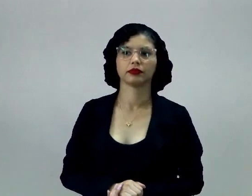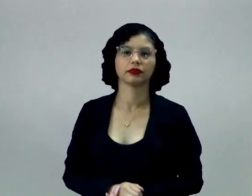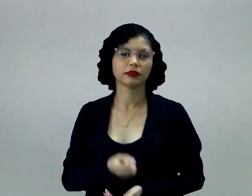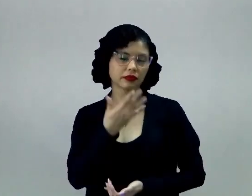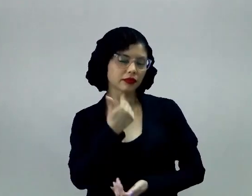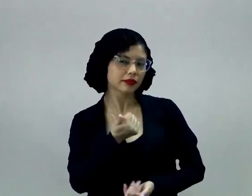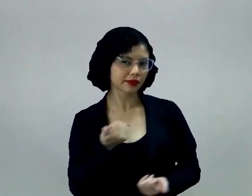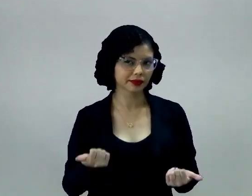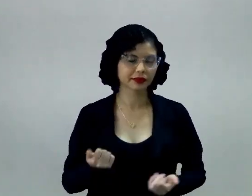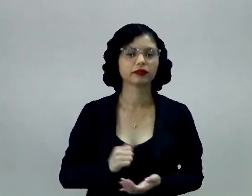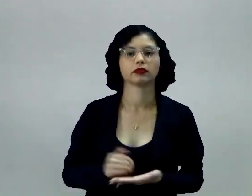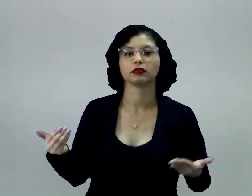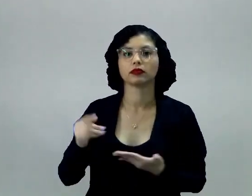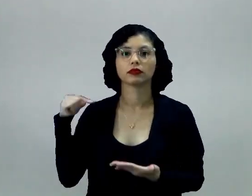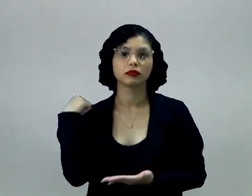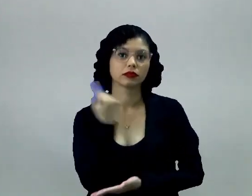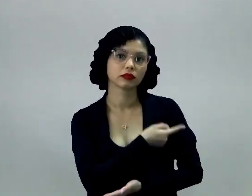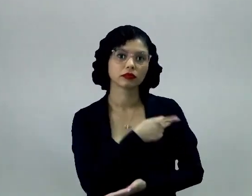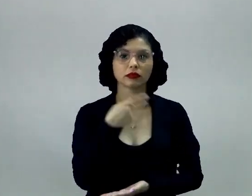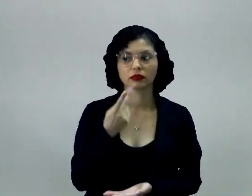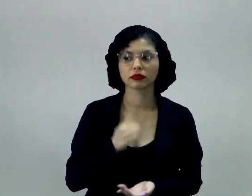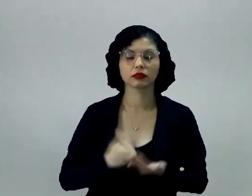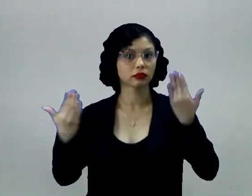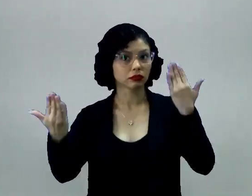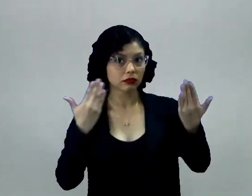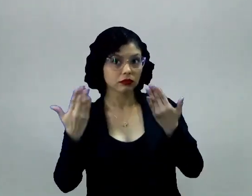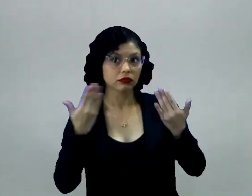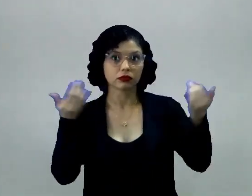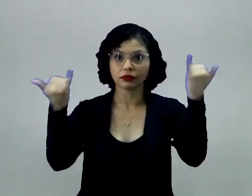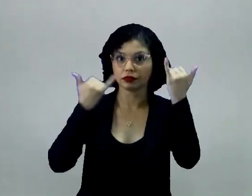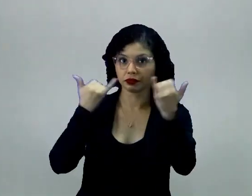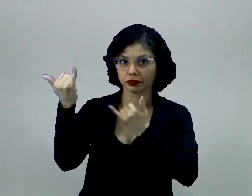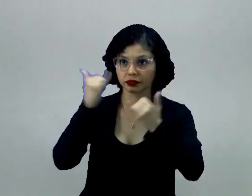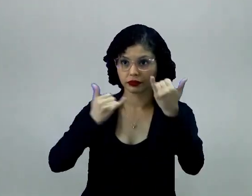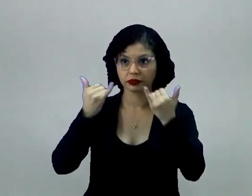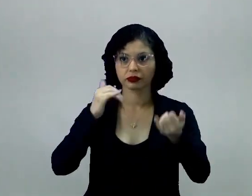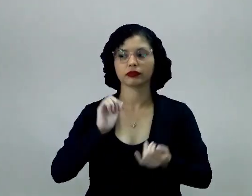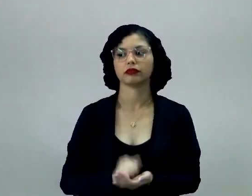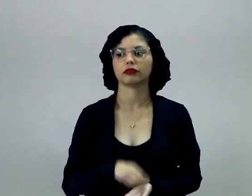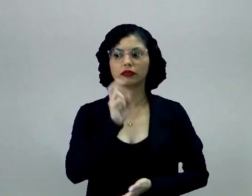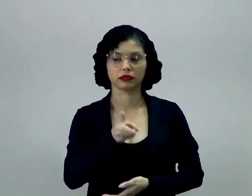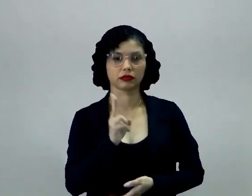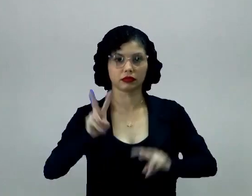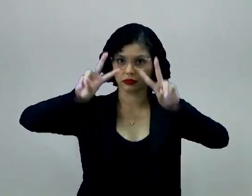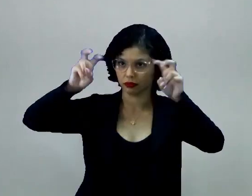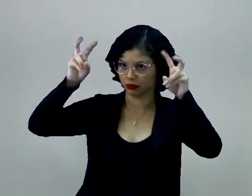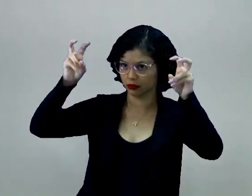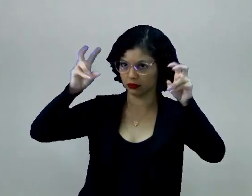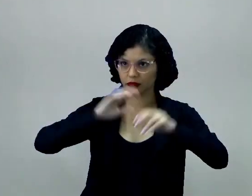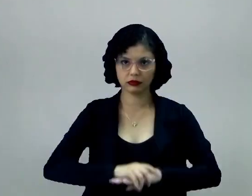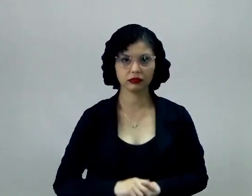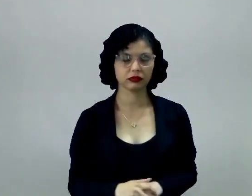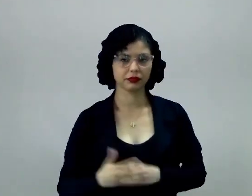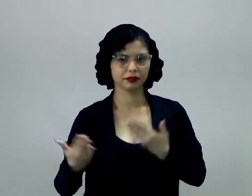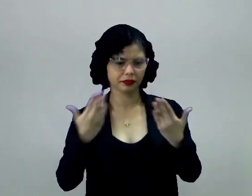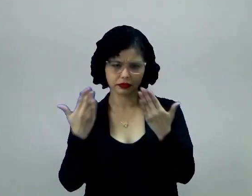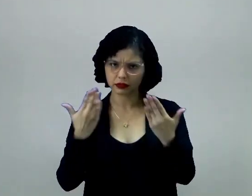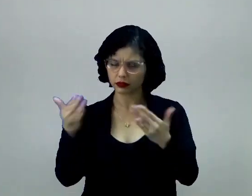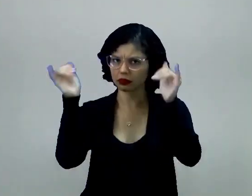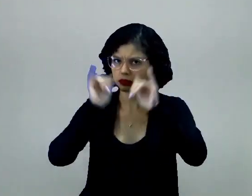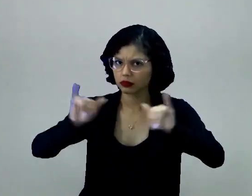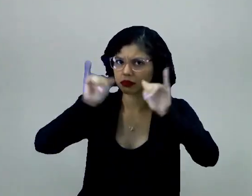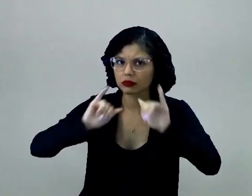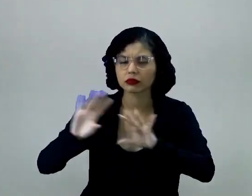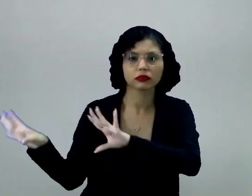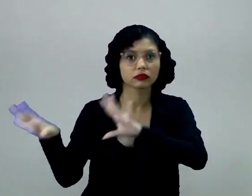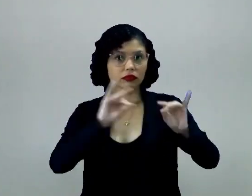tá bom? Hoje nós vamos falar sobre comparação de notícias de mesma temática, né? Vamos comparar